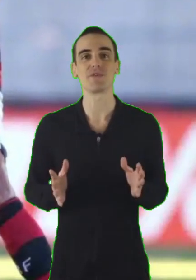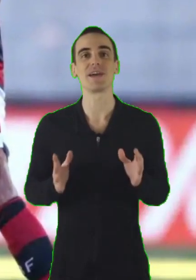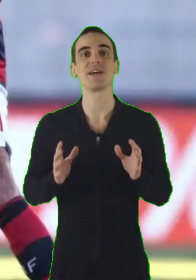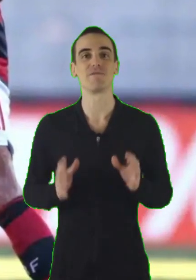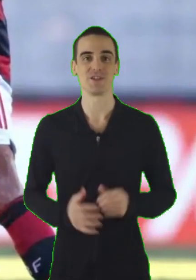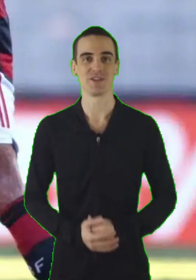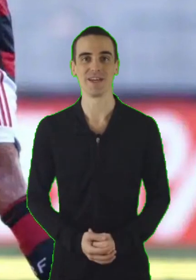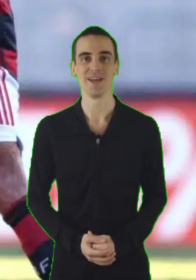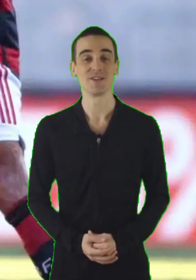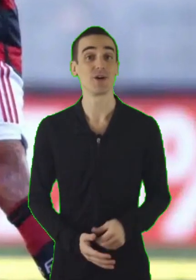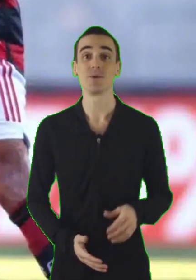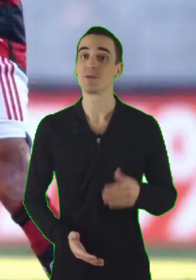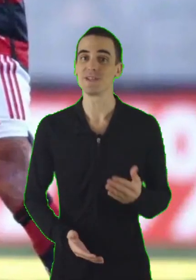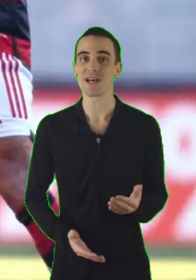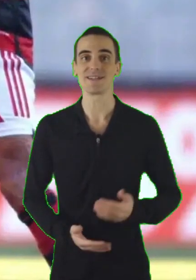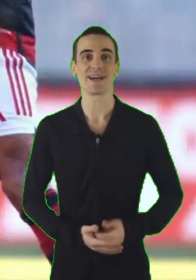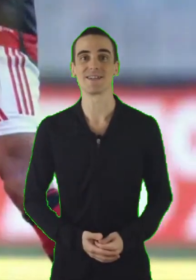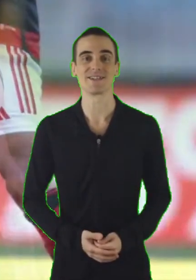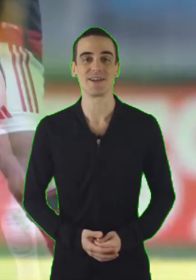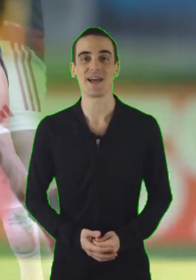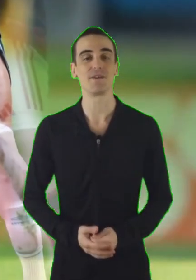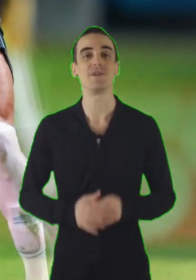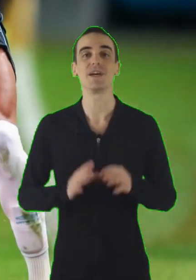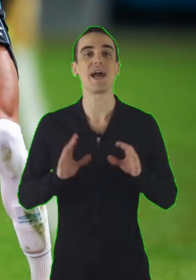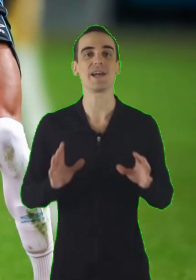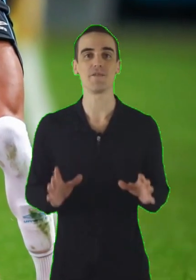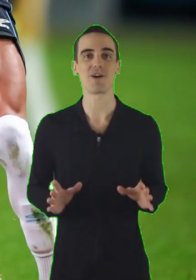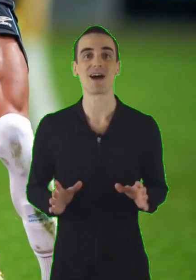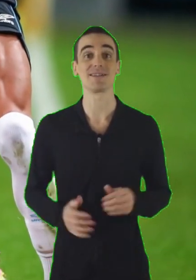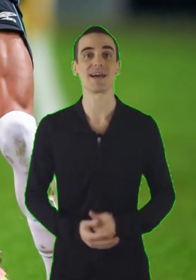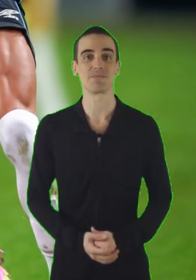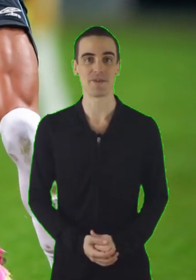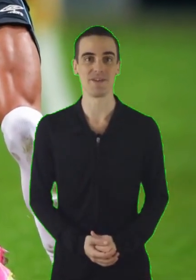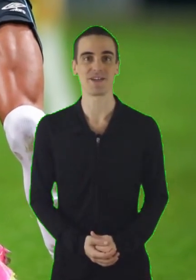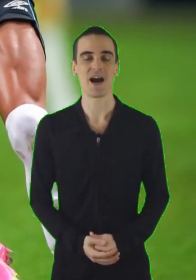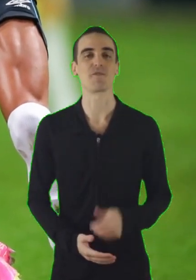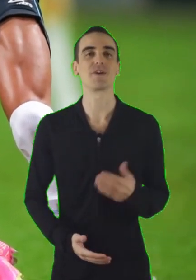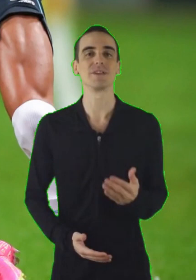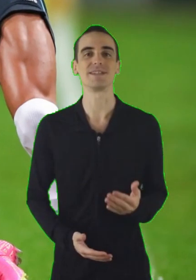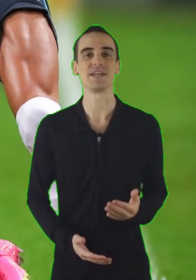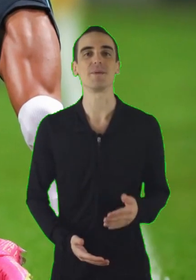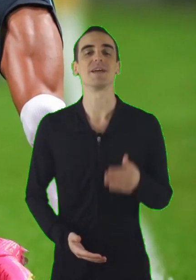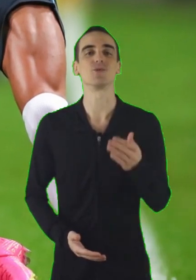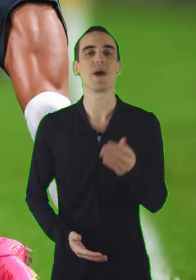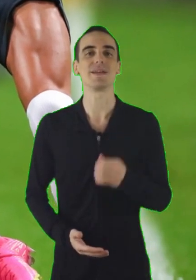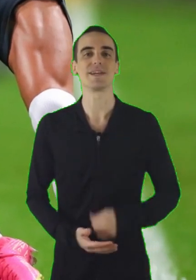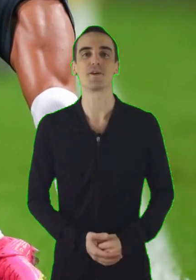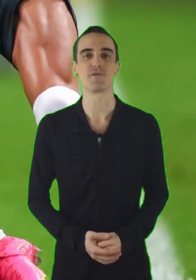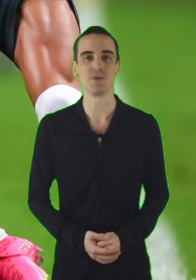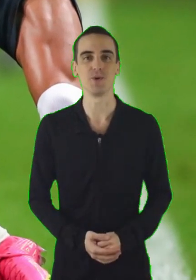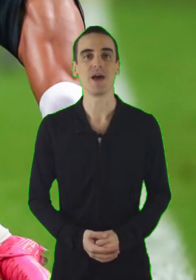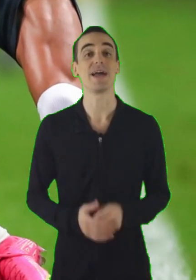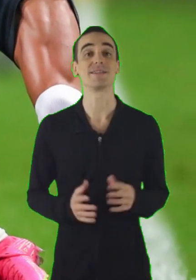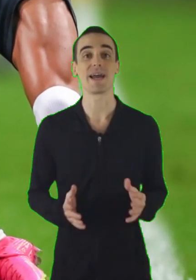postura dos jogadores diante das derrotas também vem chamando a atenção. Visivelmente em baixa, o discurso pós-jogo segue sempre a mesma